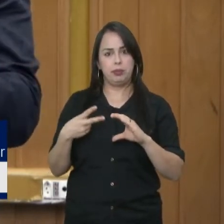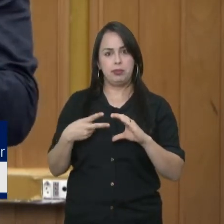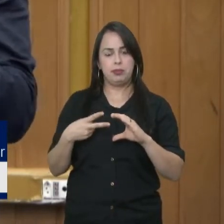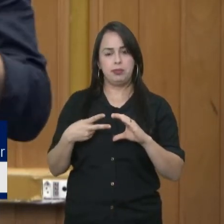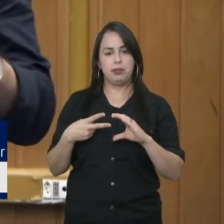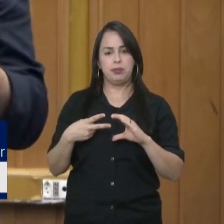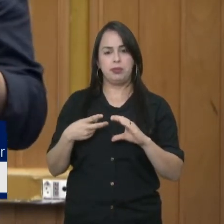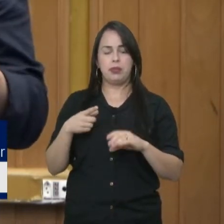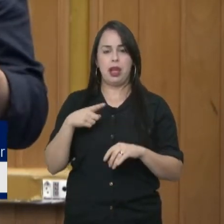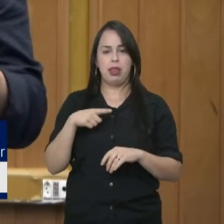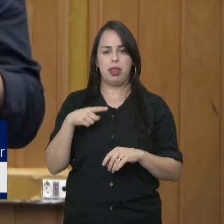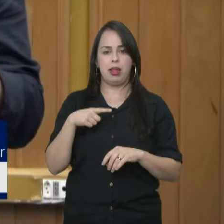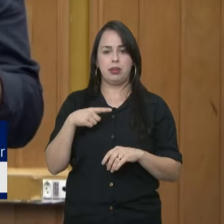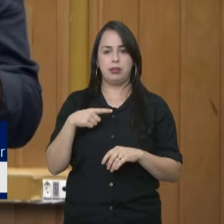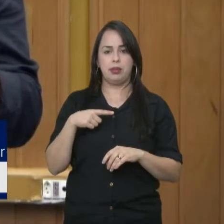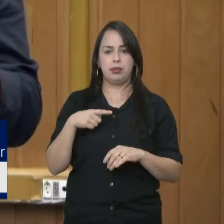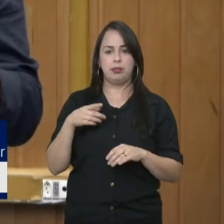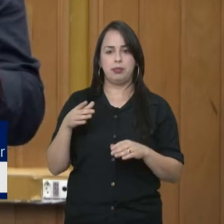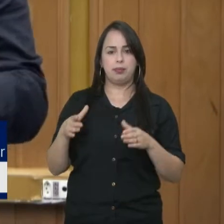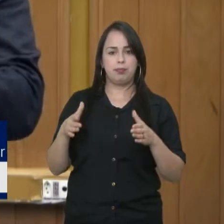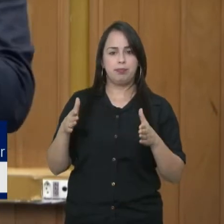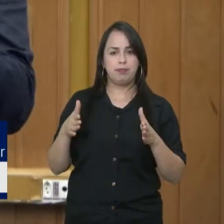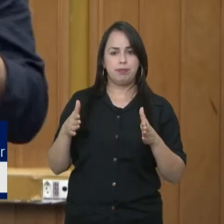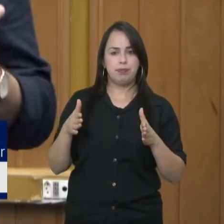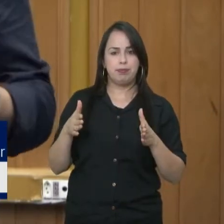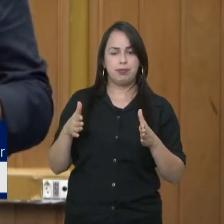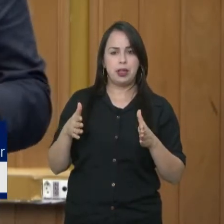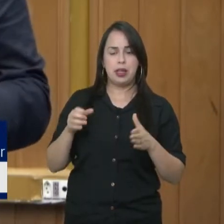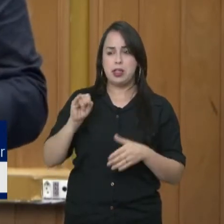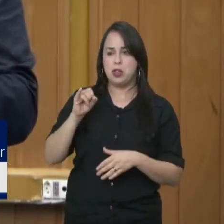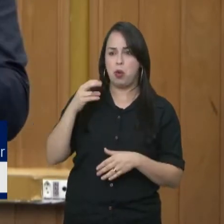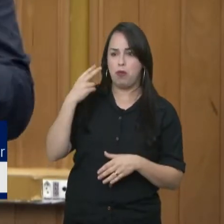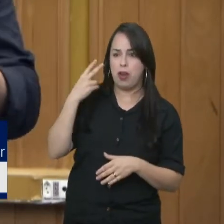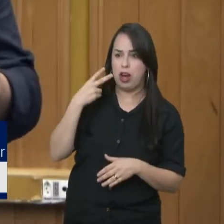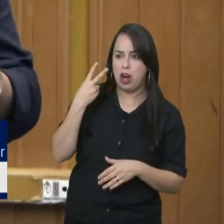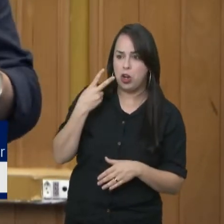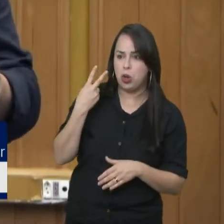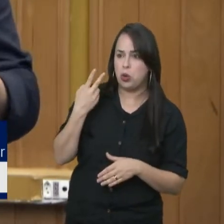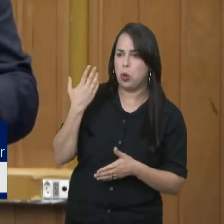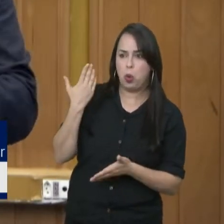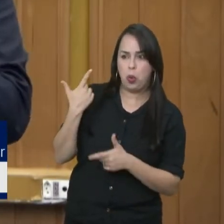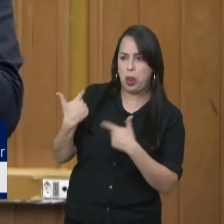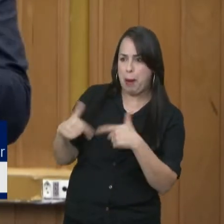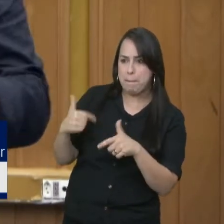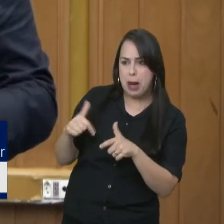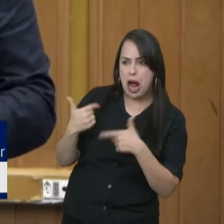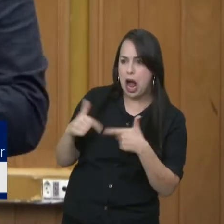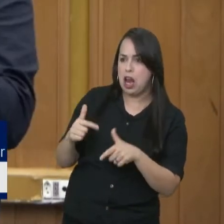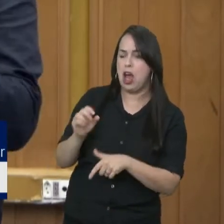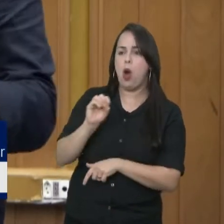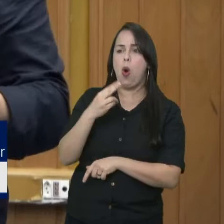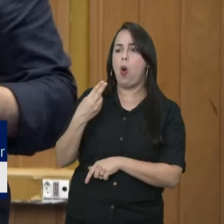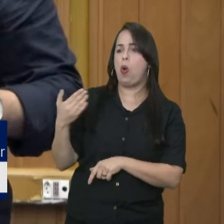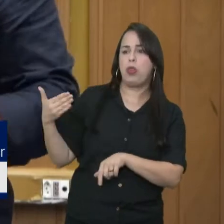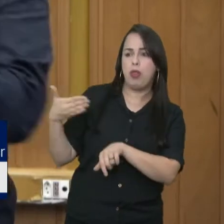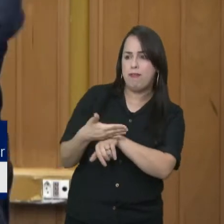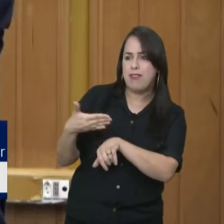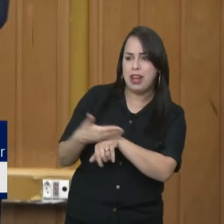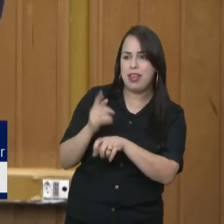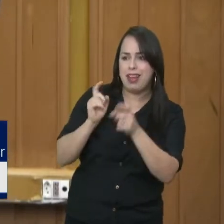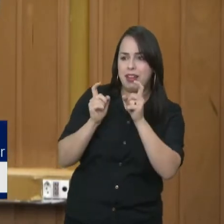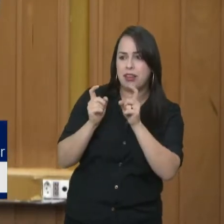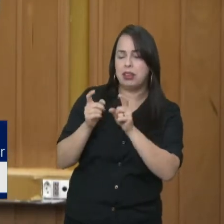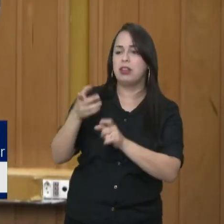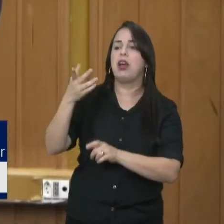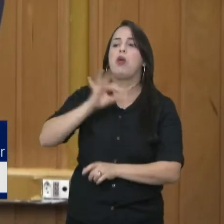nós temos a previsão regimental que, se o vereador não estiver aqui trabalhando, não vier na sessão, não participar das votações, ele tem o